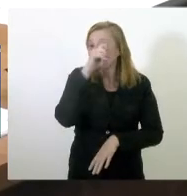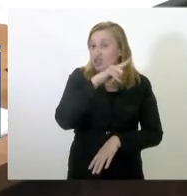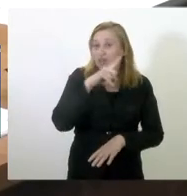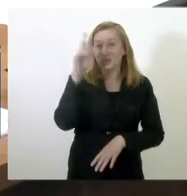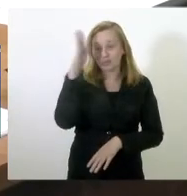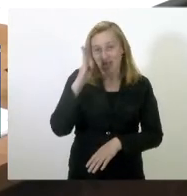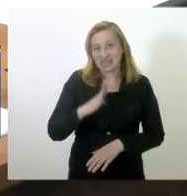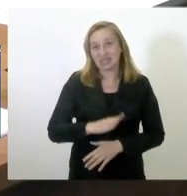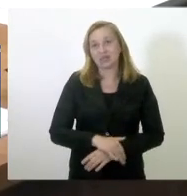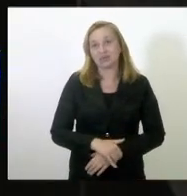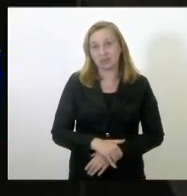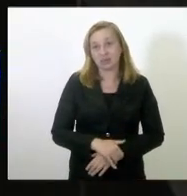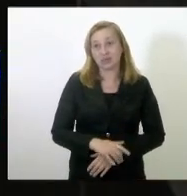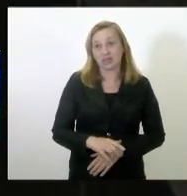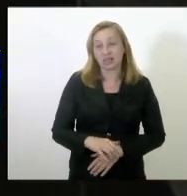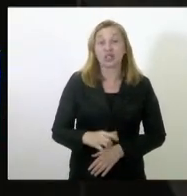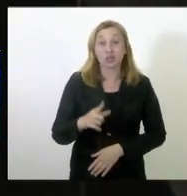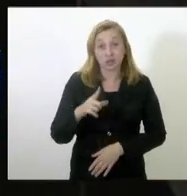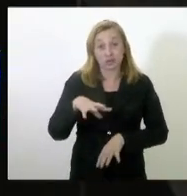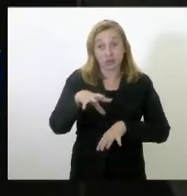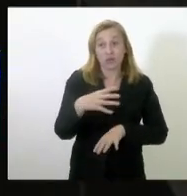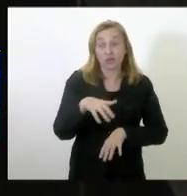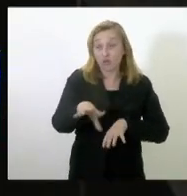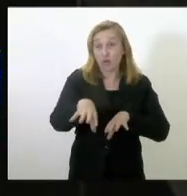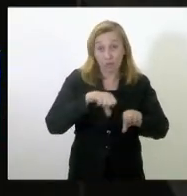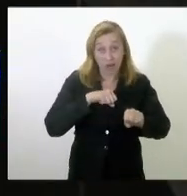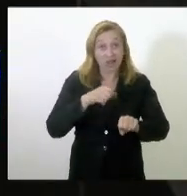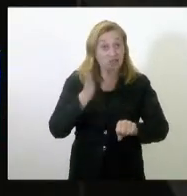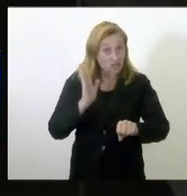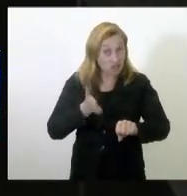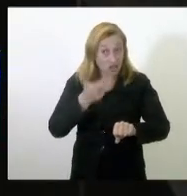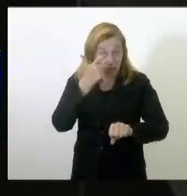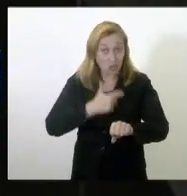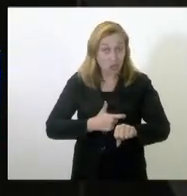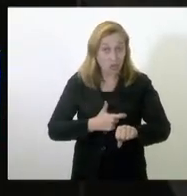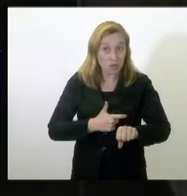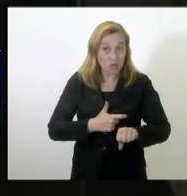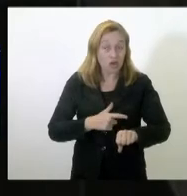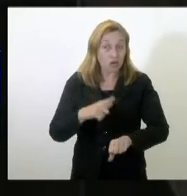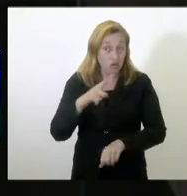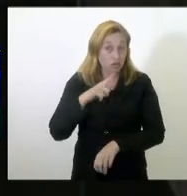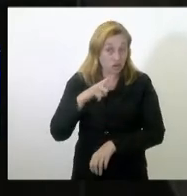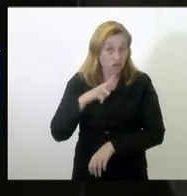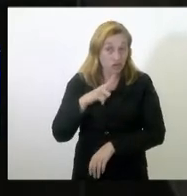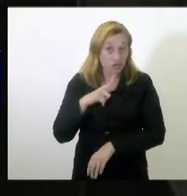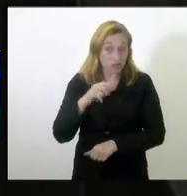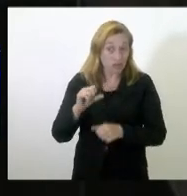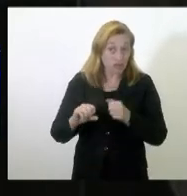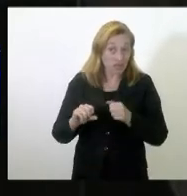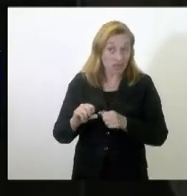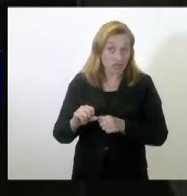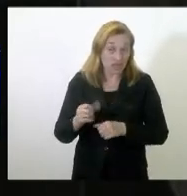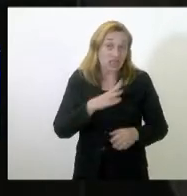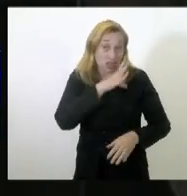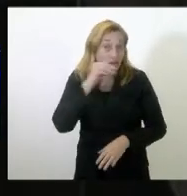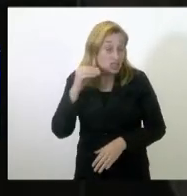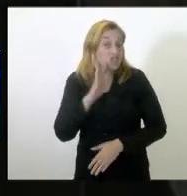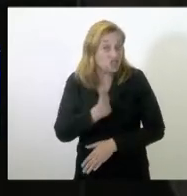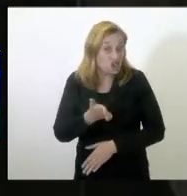Brasil. Eu já sou formada. Então, o que eu tinha para fazer na minha adolescência, eu já